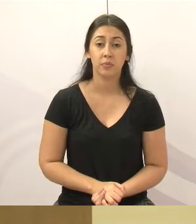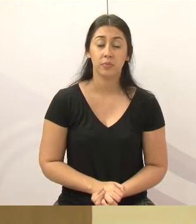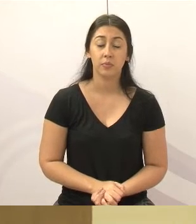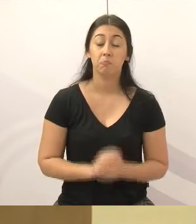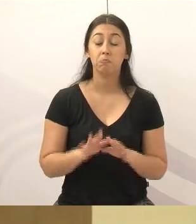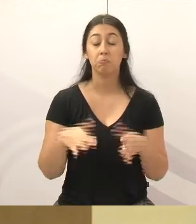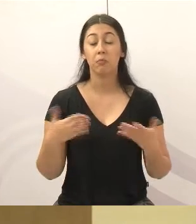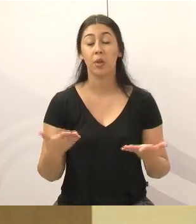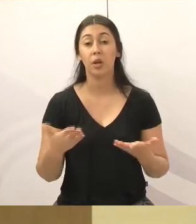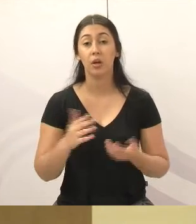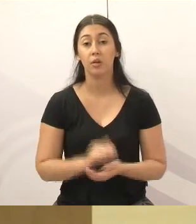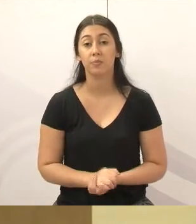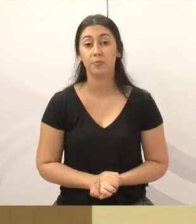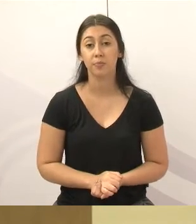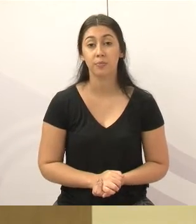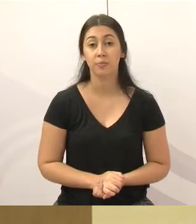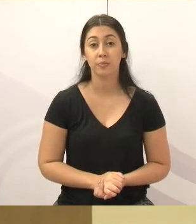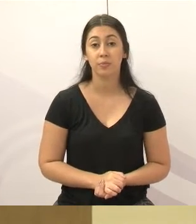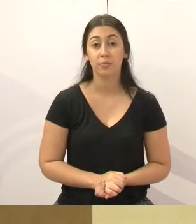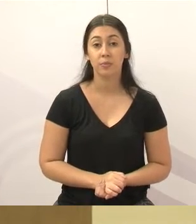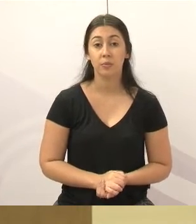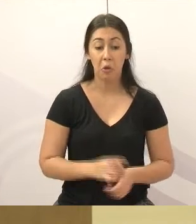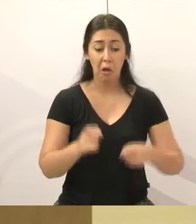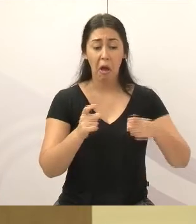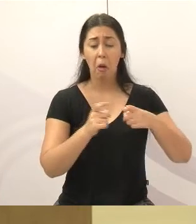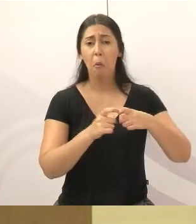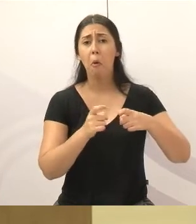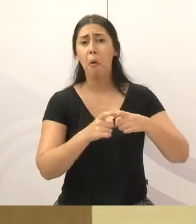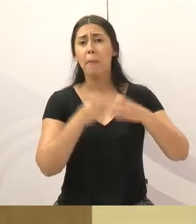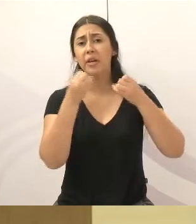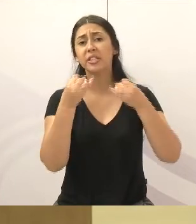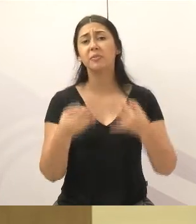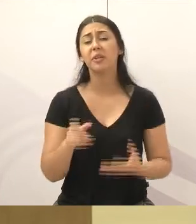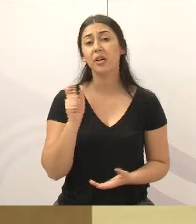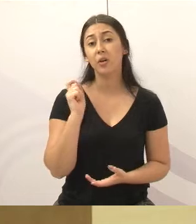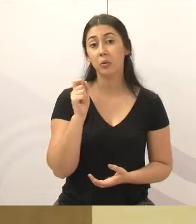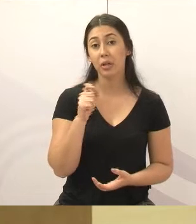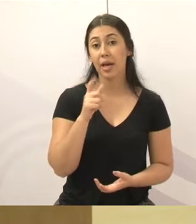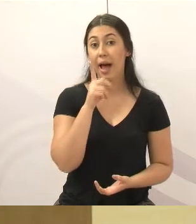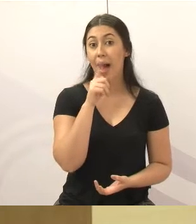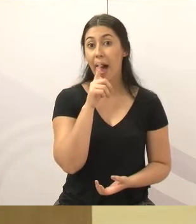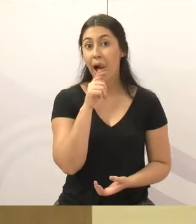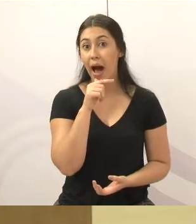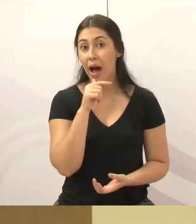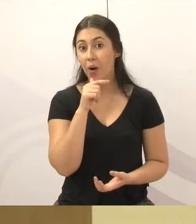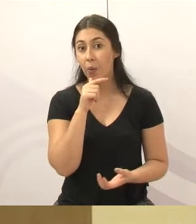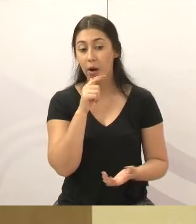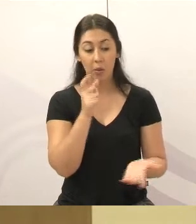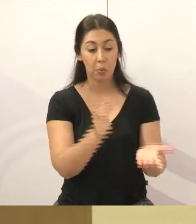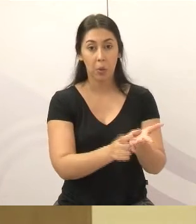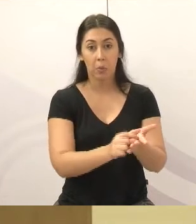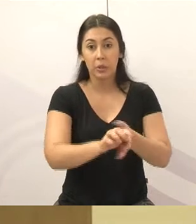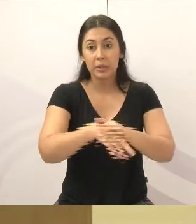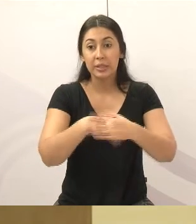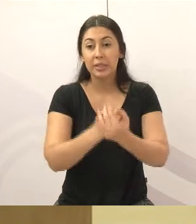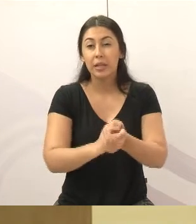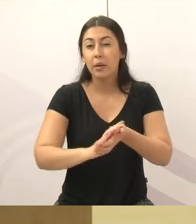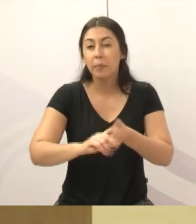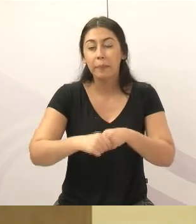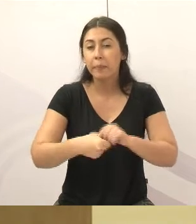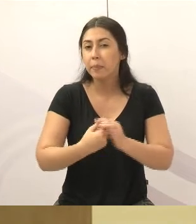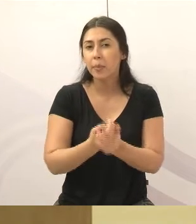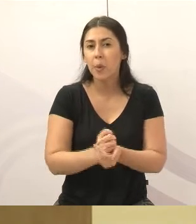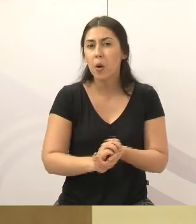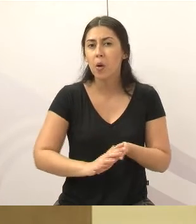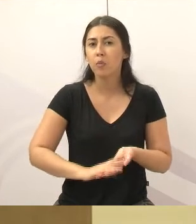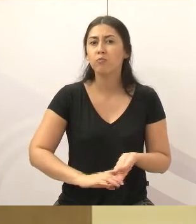E aí, a própria medicina diz que água e sabão é tão eficaz quanto a